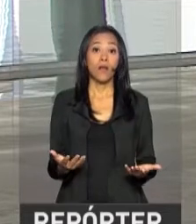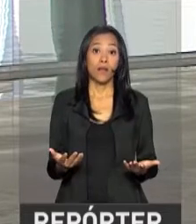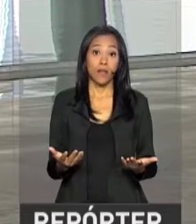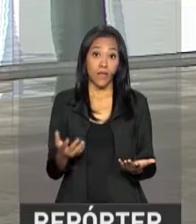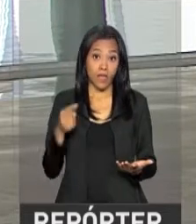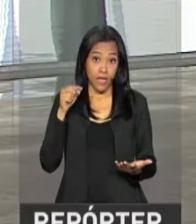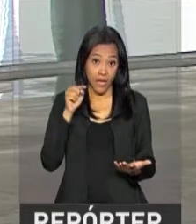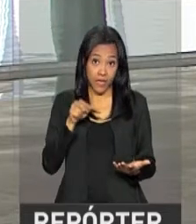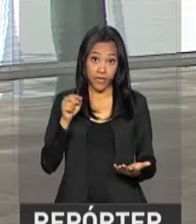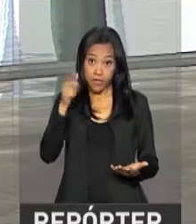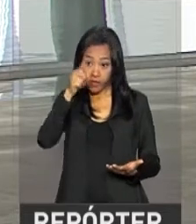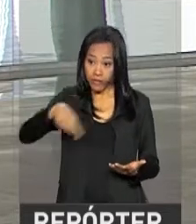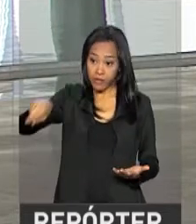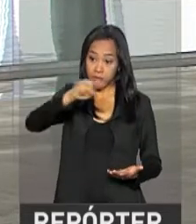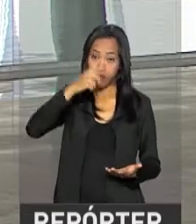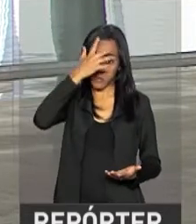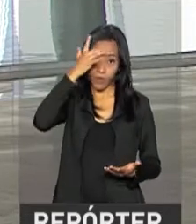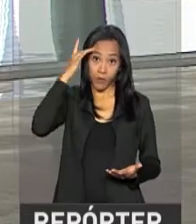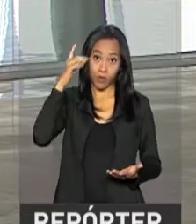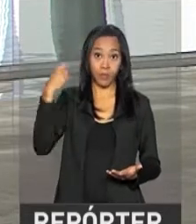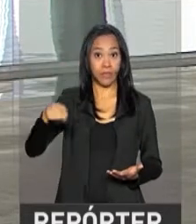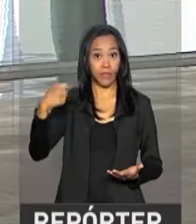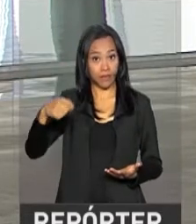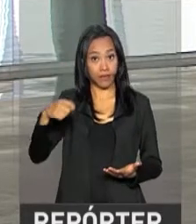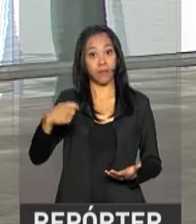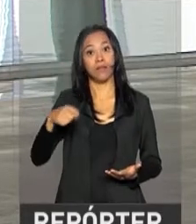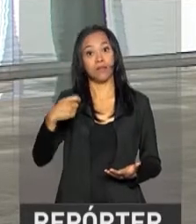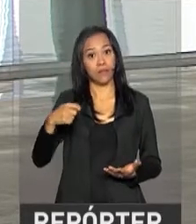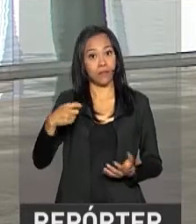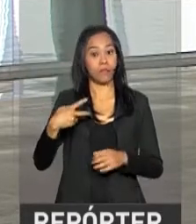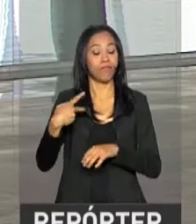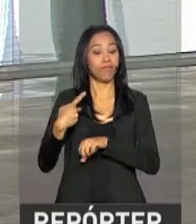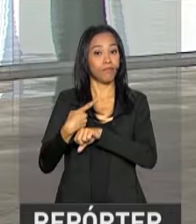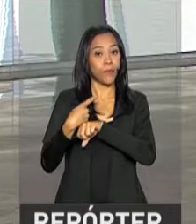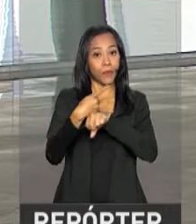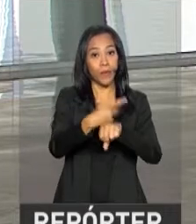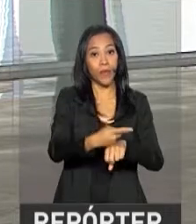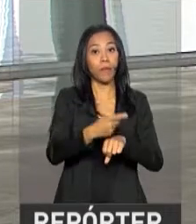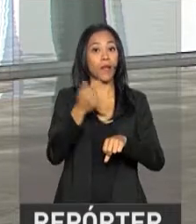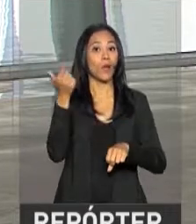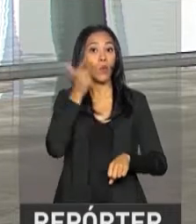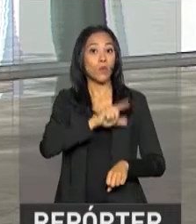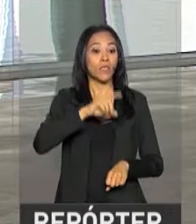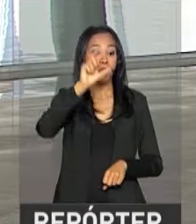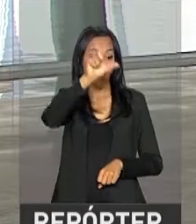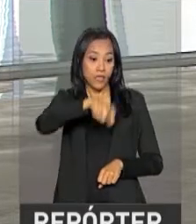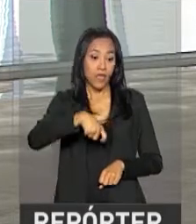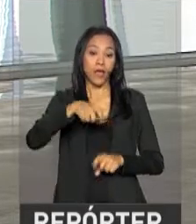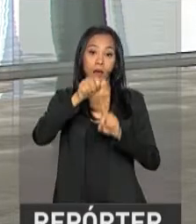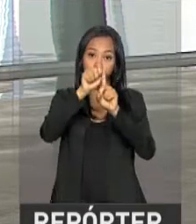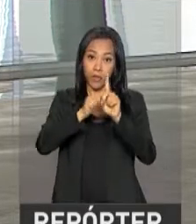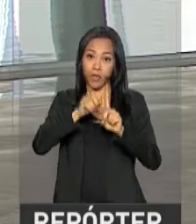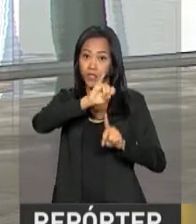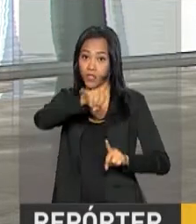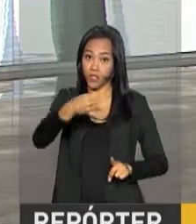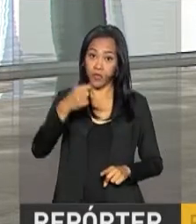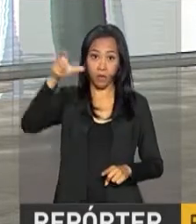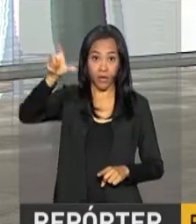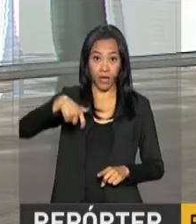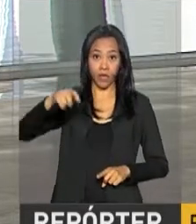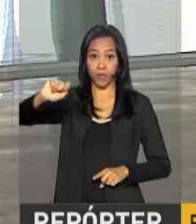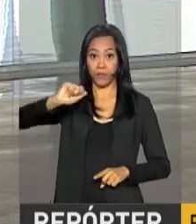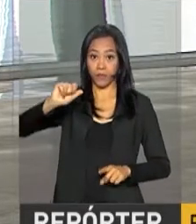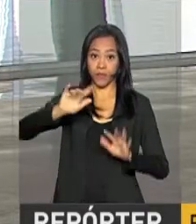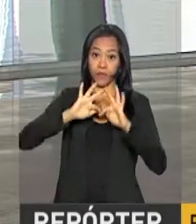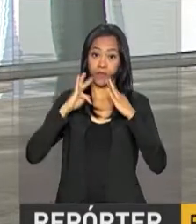esses beneficiários vão ter de recorrer a outras alternativas para sacar a parcela de janeiro do bolsa família ou